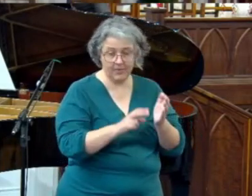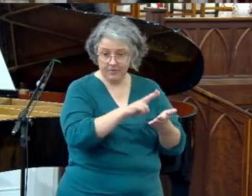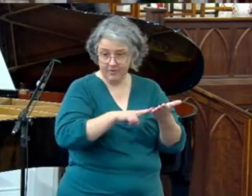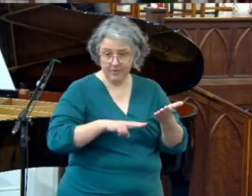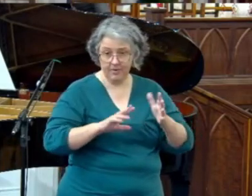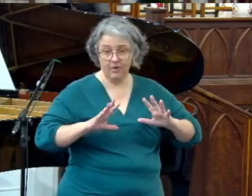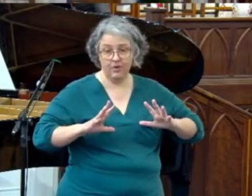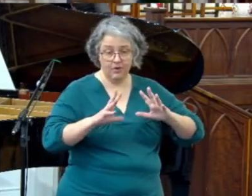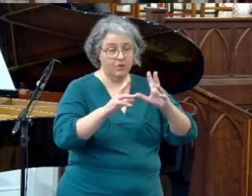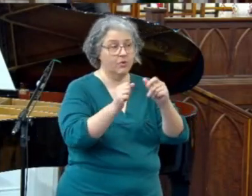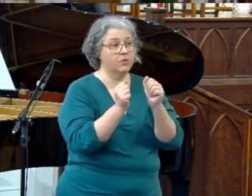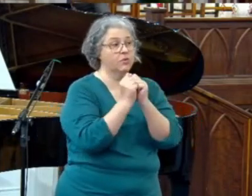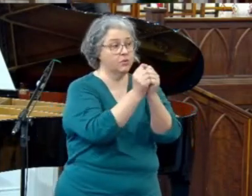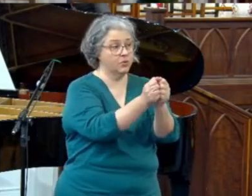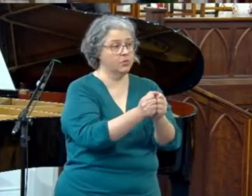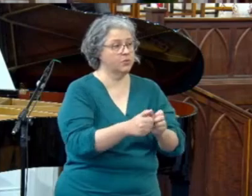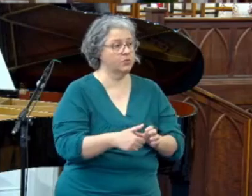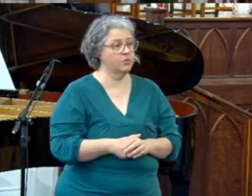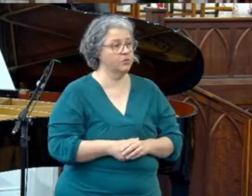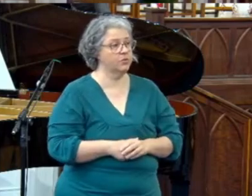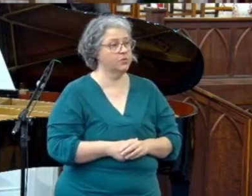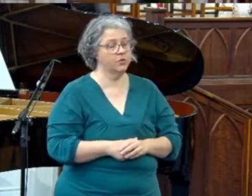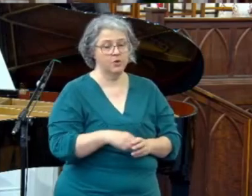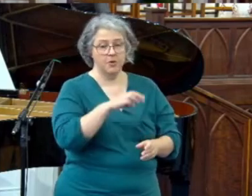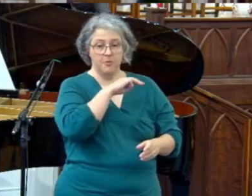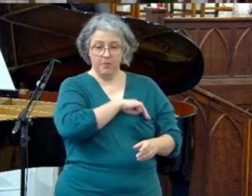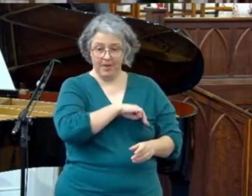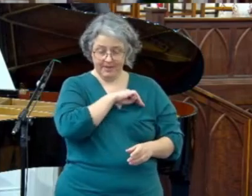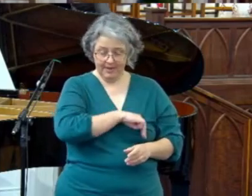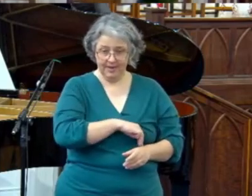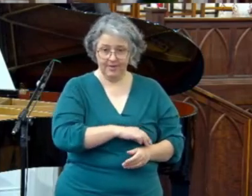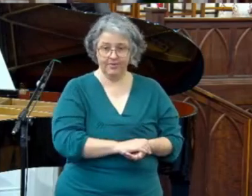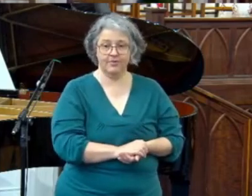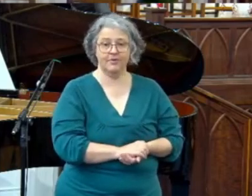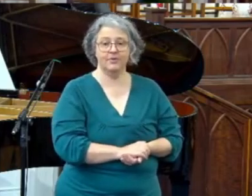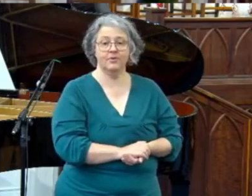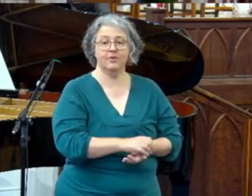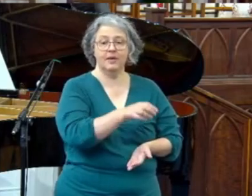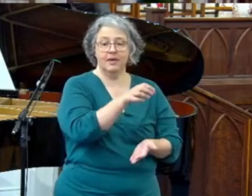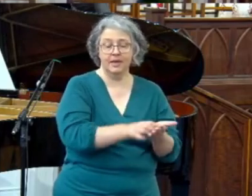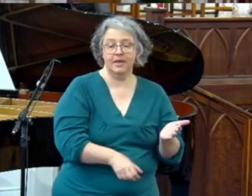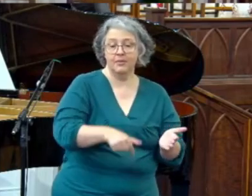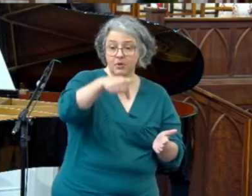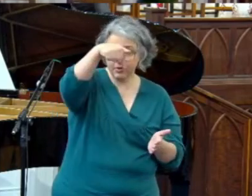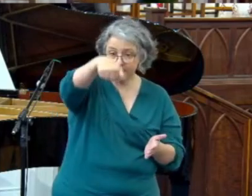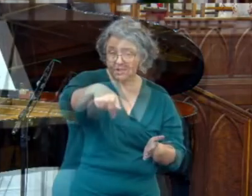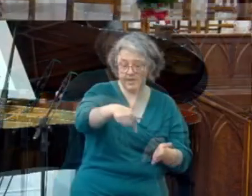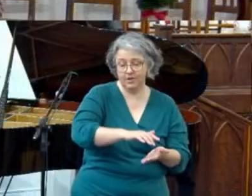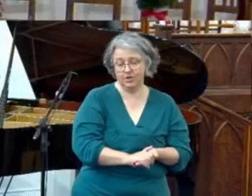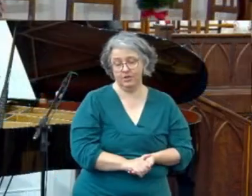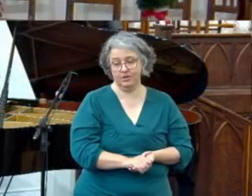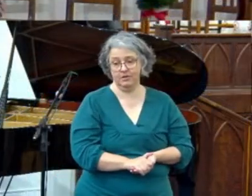Vamos ler todos a uma só voz. Mateus, capítulo